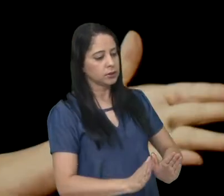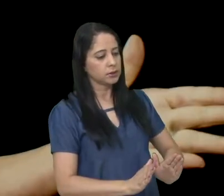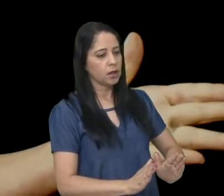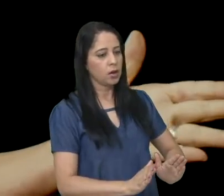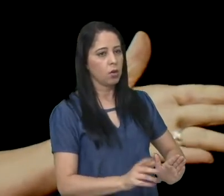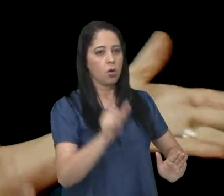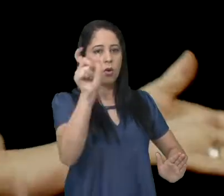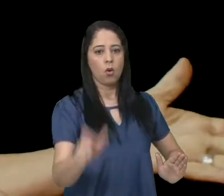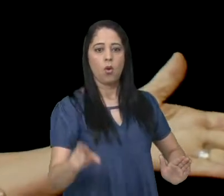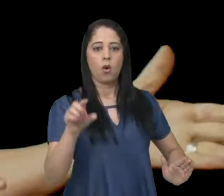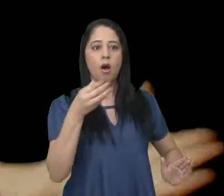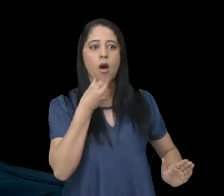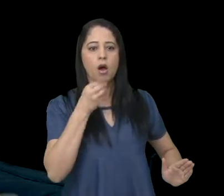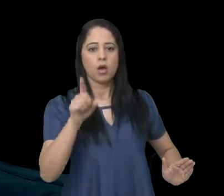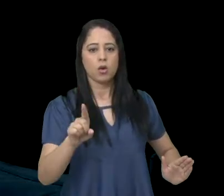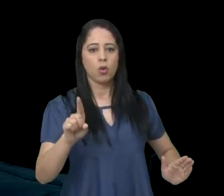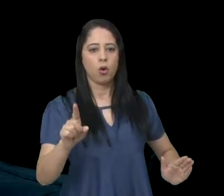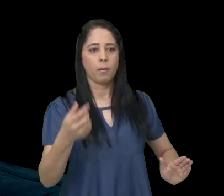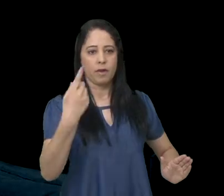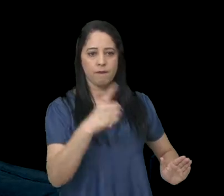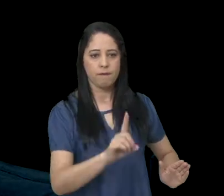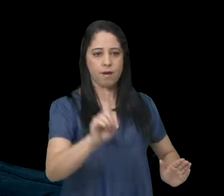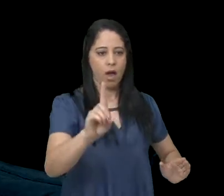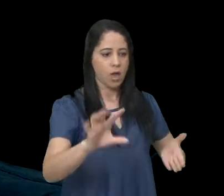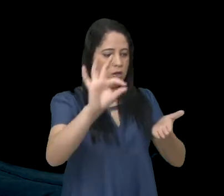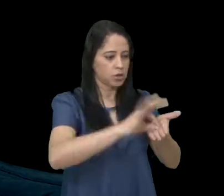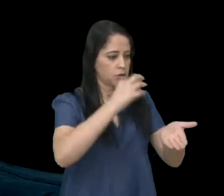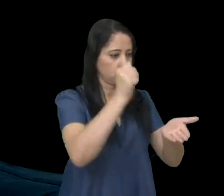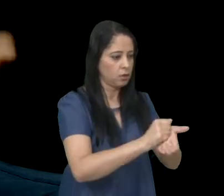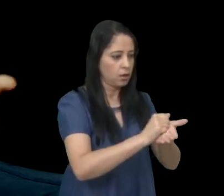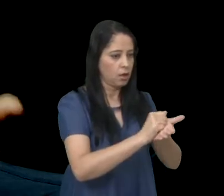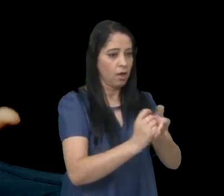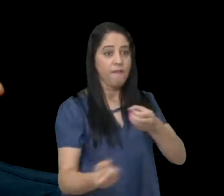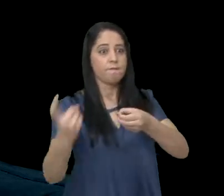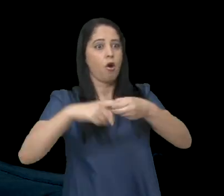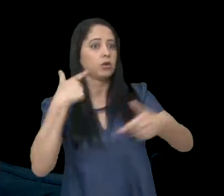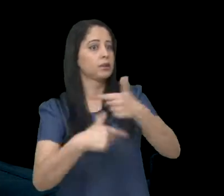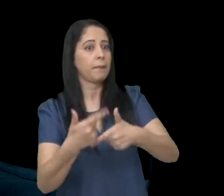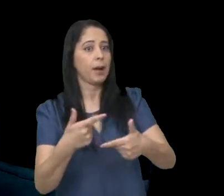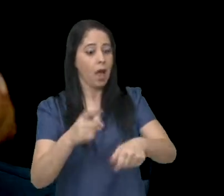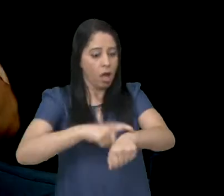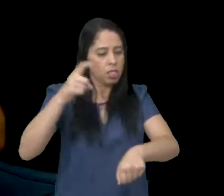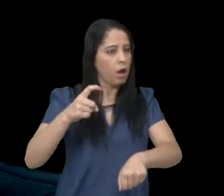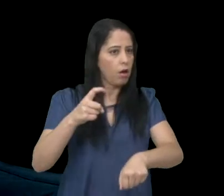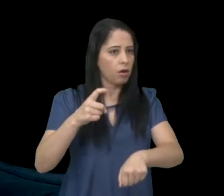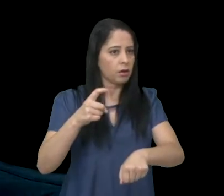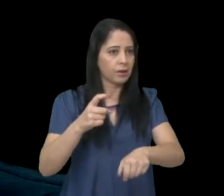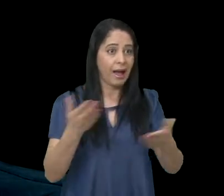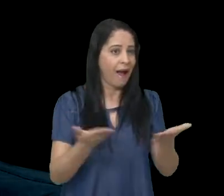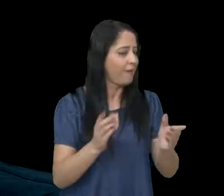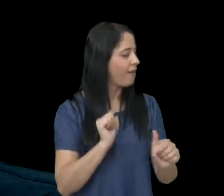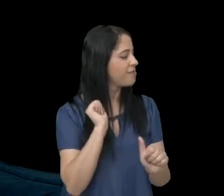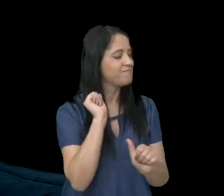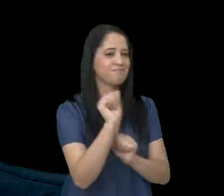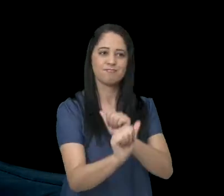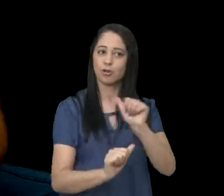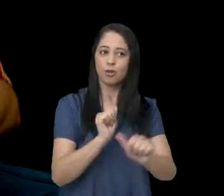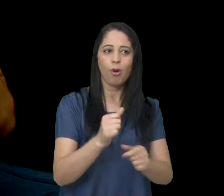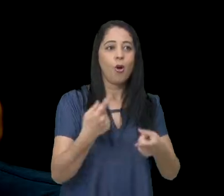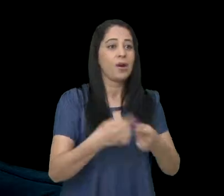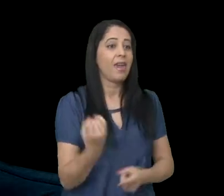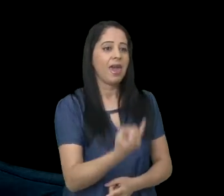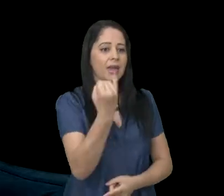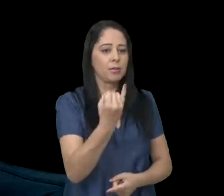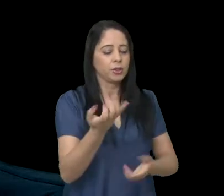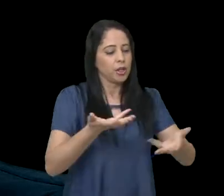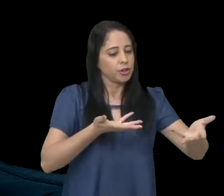e ela ficava ali. Então hoje não. E foi discutido muito esse papel, quer dizer, o papel da convivência,